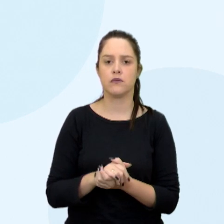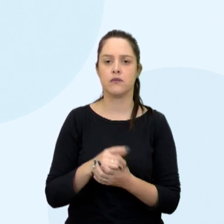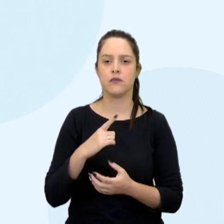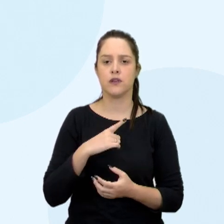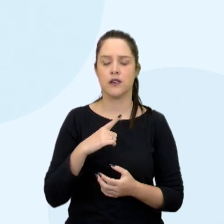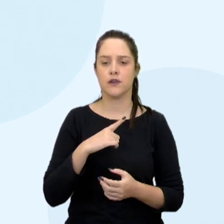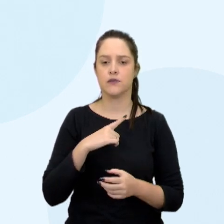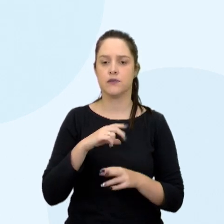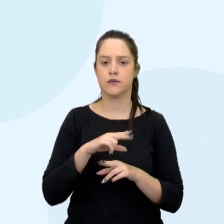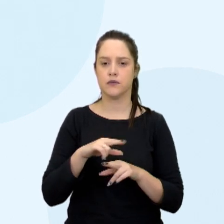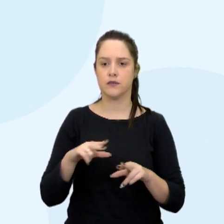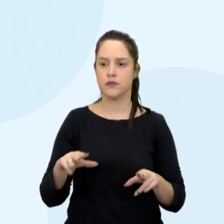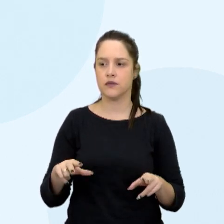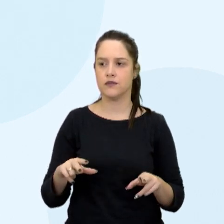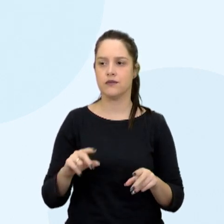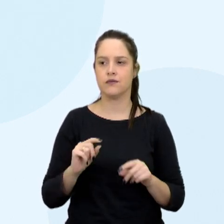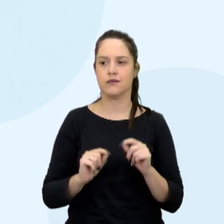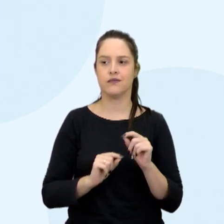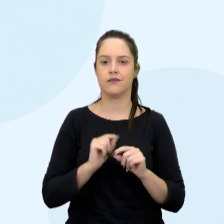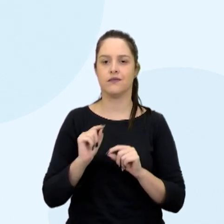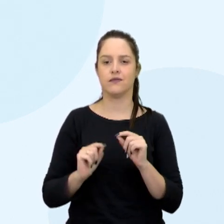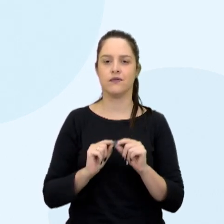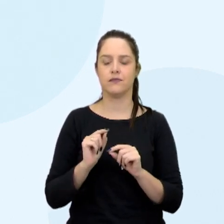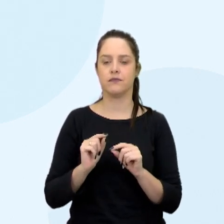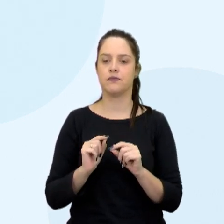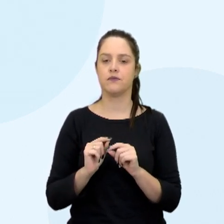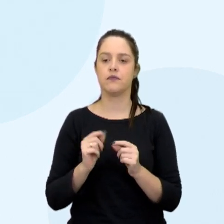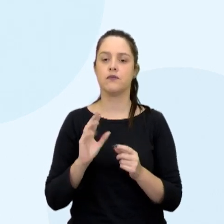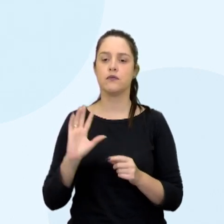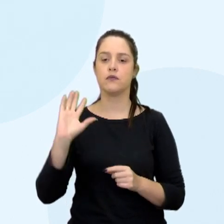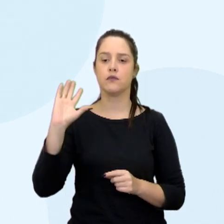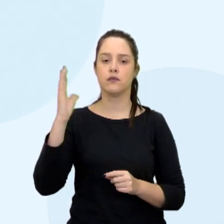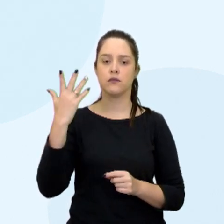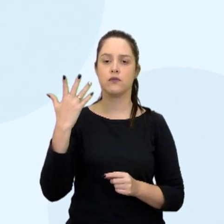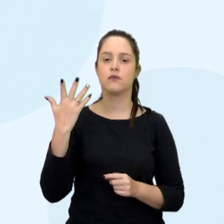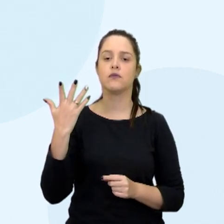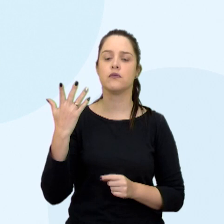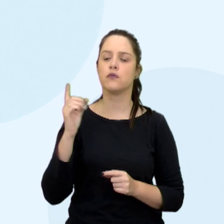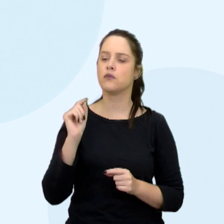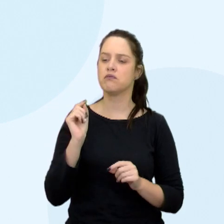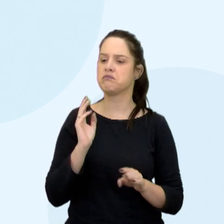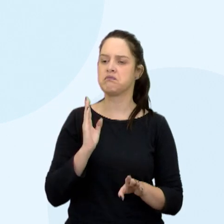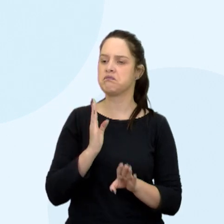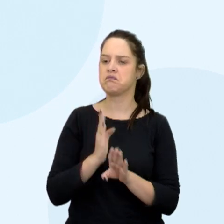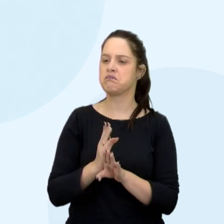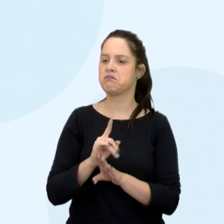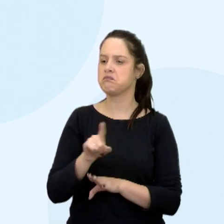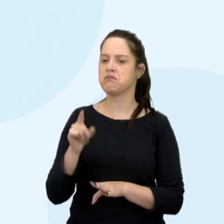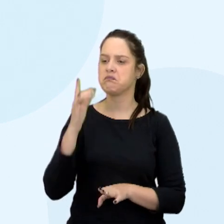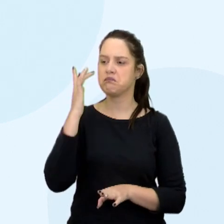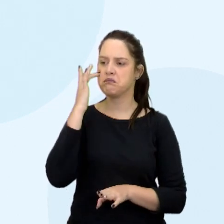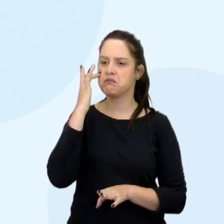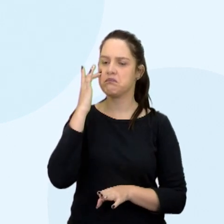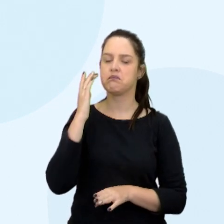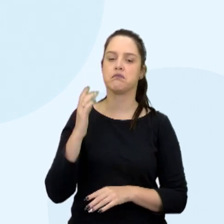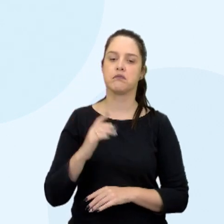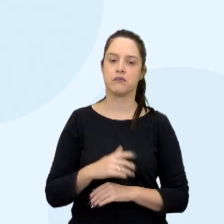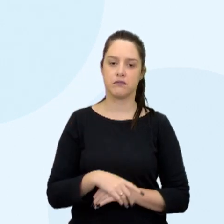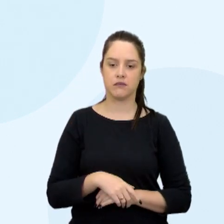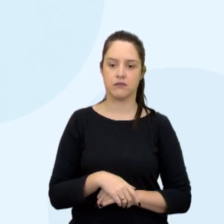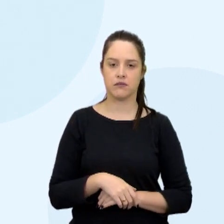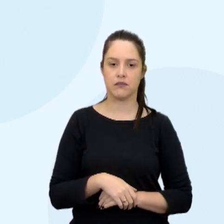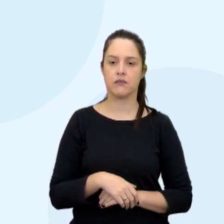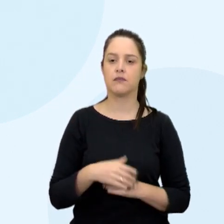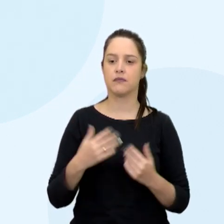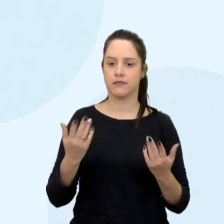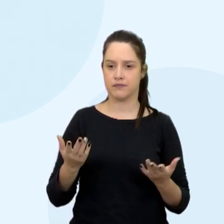ou escultórico? O que é isso? É uma pintura, um desenho ou uma escultura? O que você acha, Pro Mauro? Isso tá me